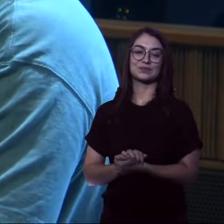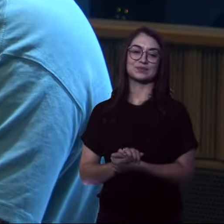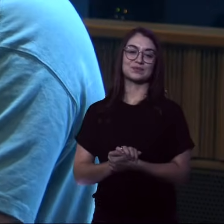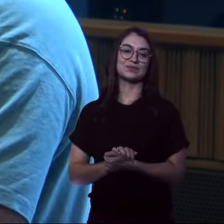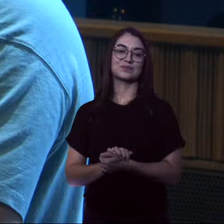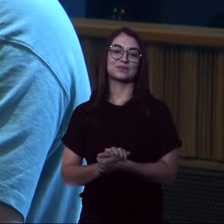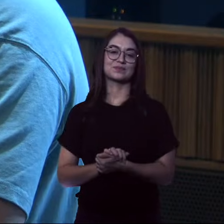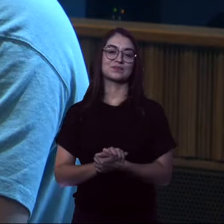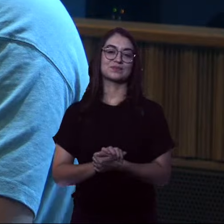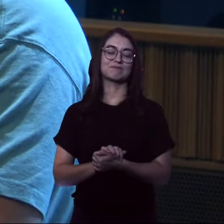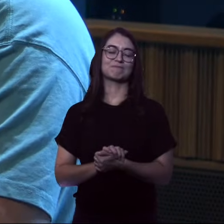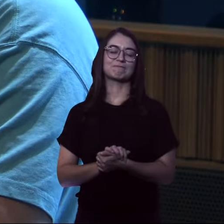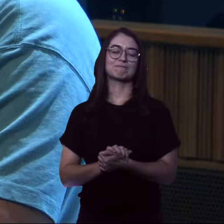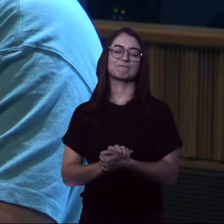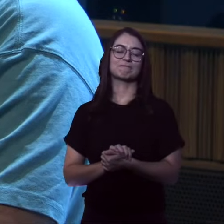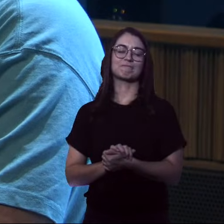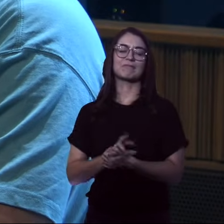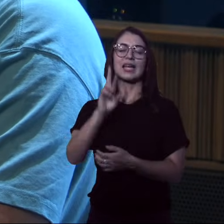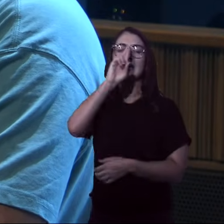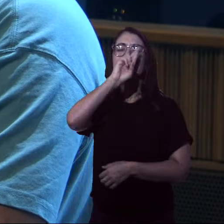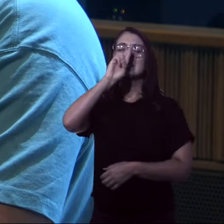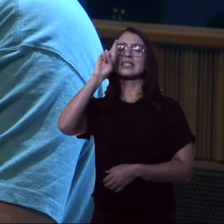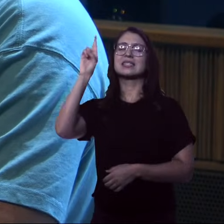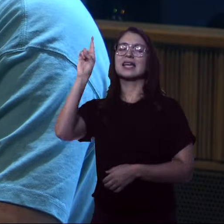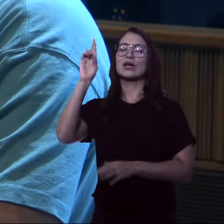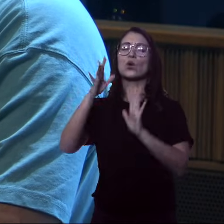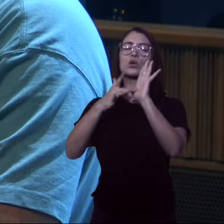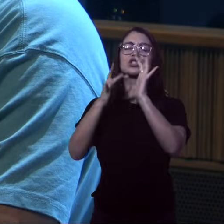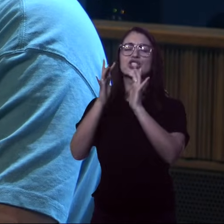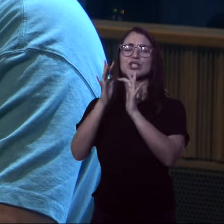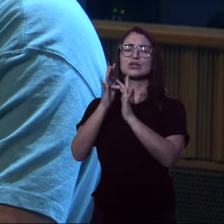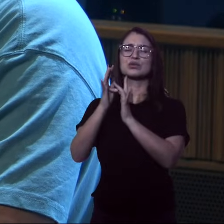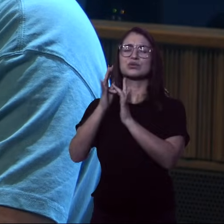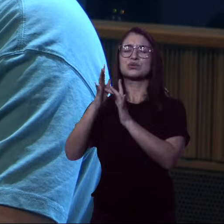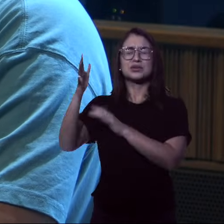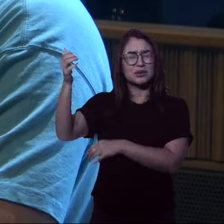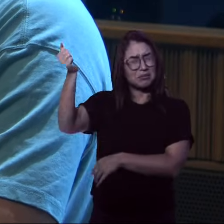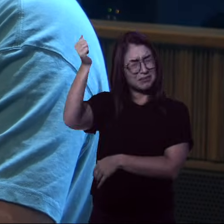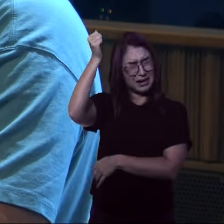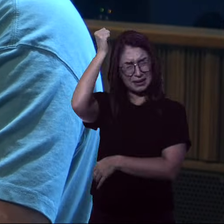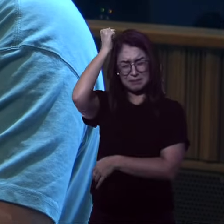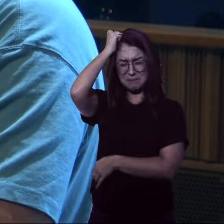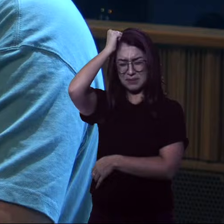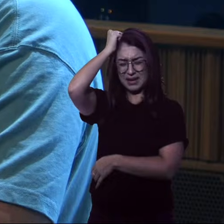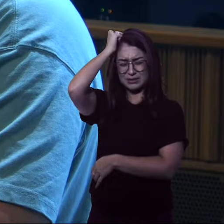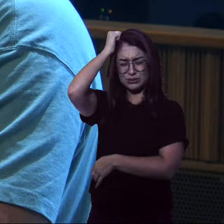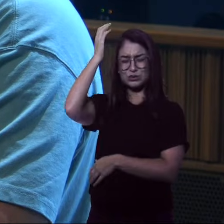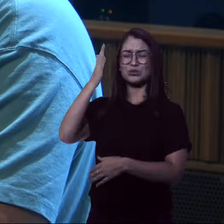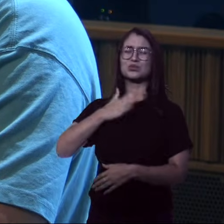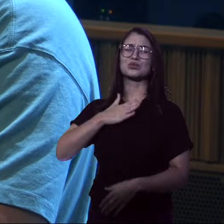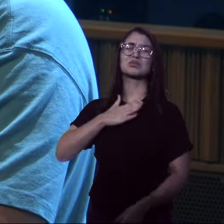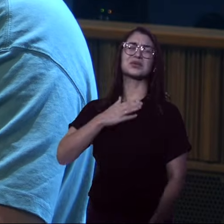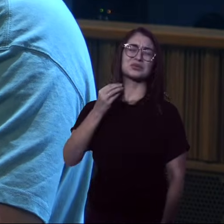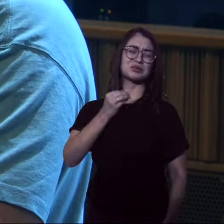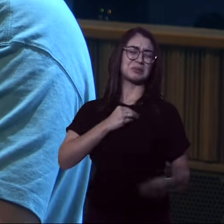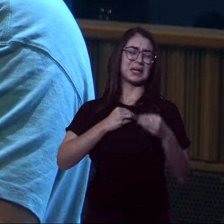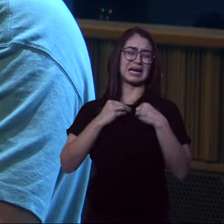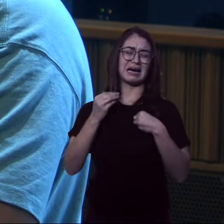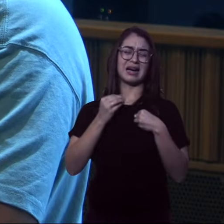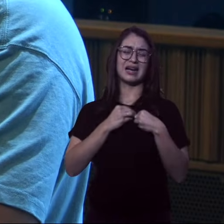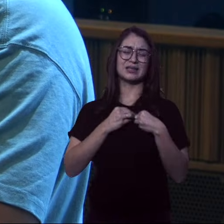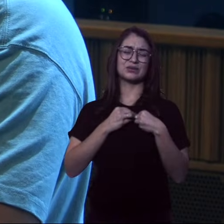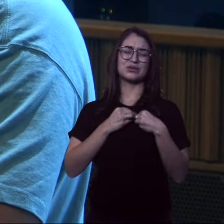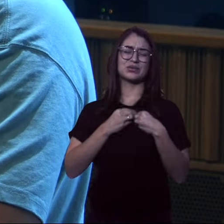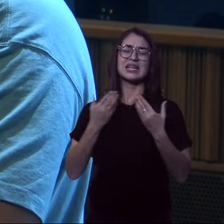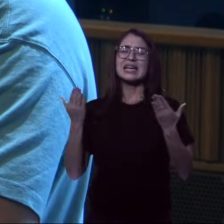orar. Fala assim: Senhor Jesus, eu me arrependo dos meus pecados. E